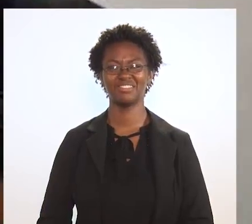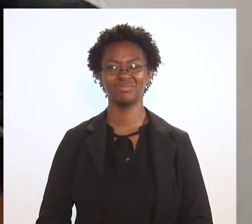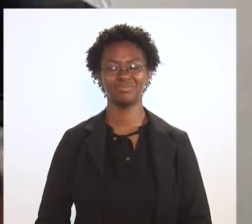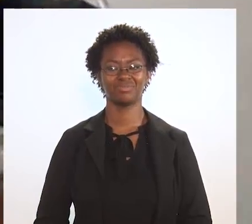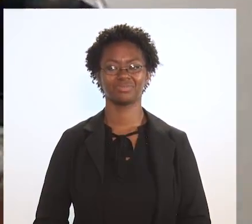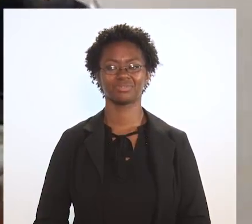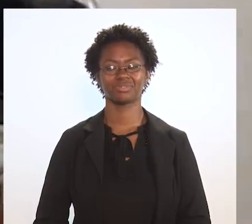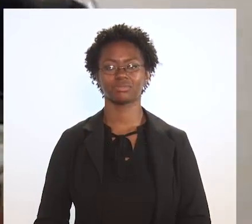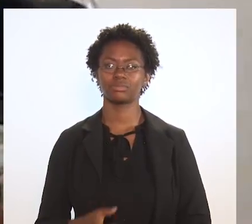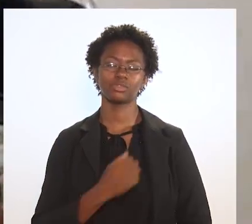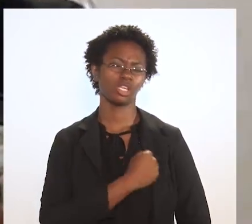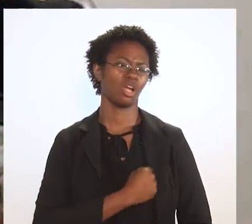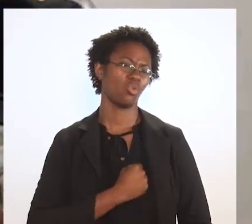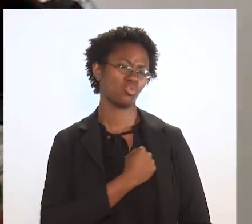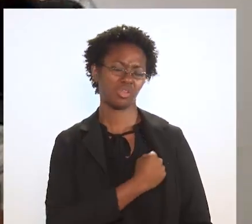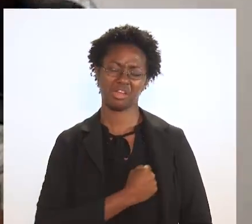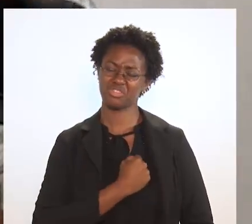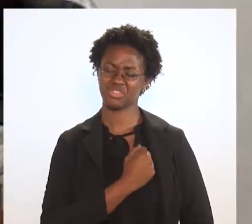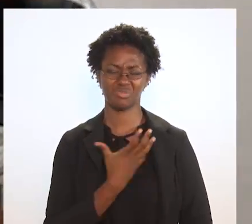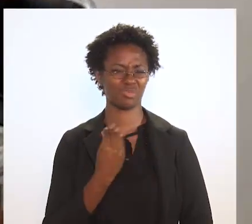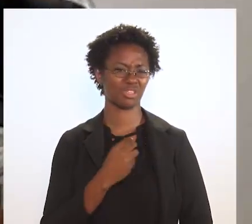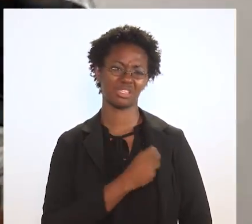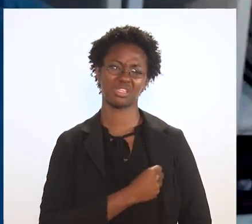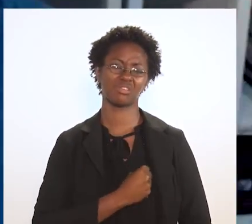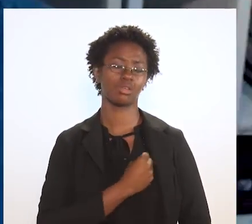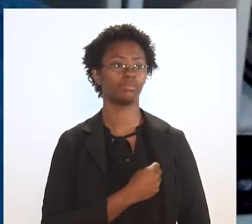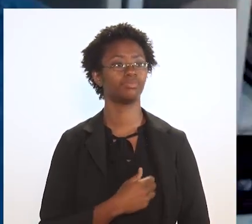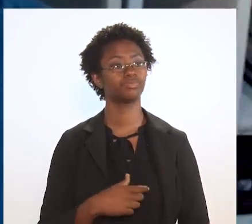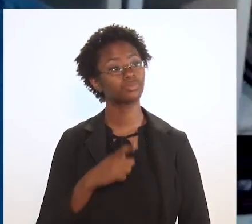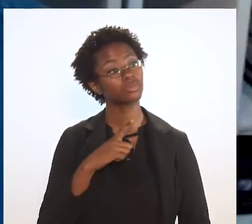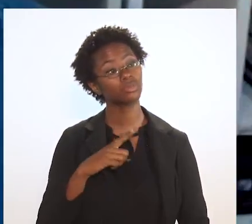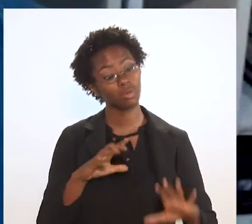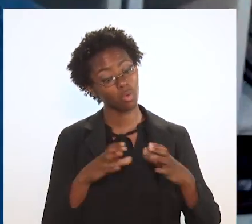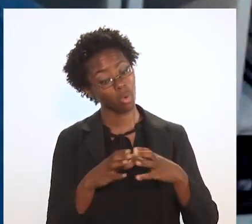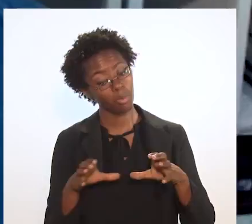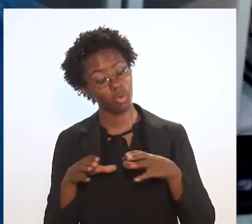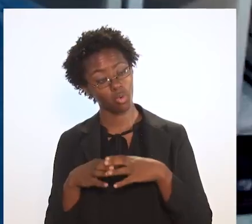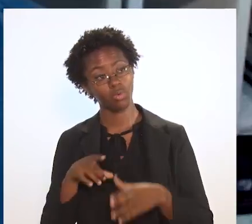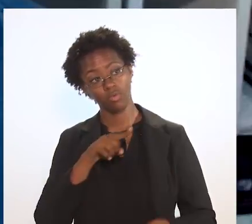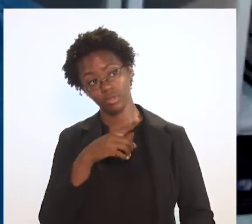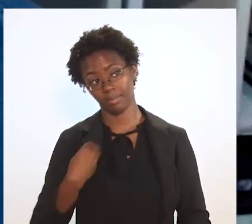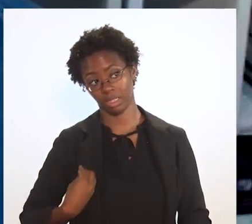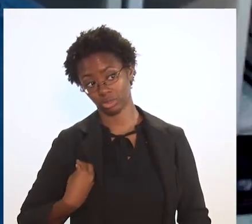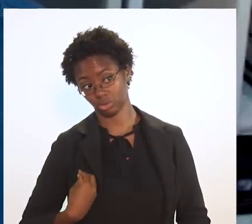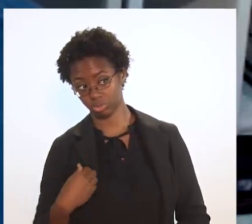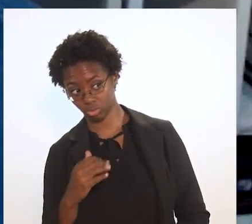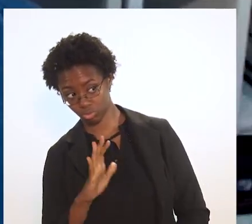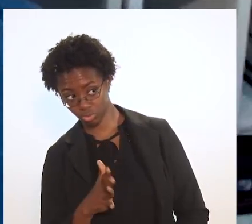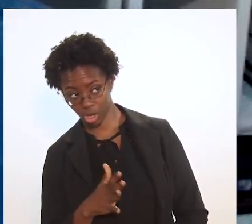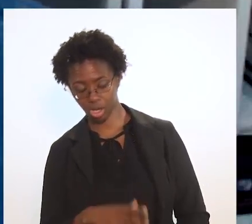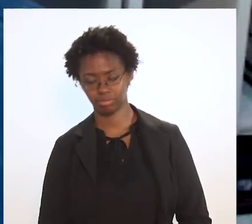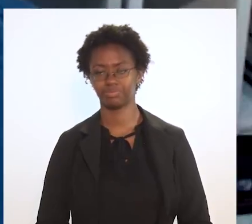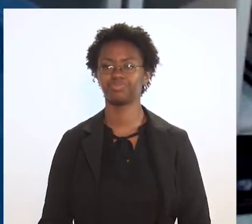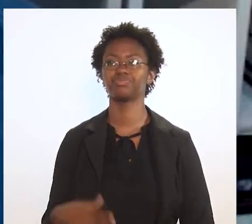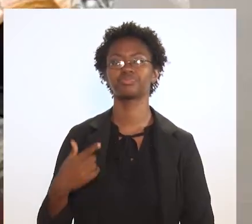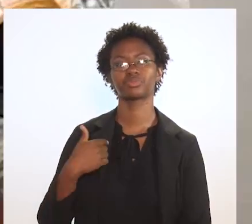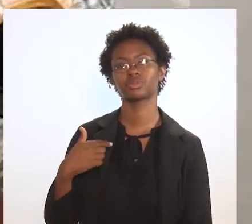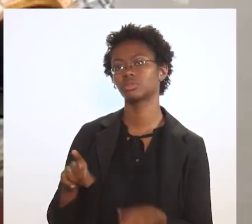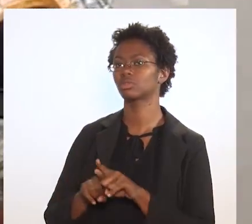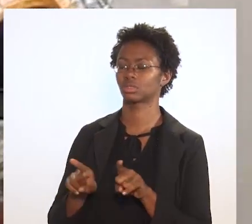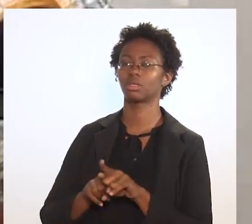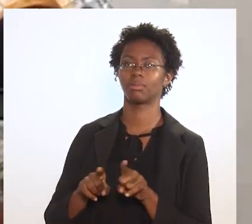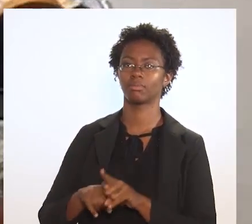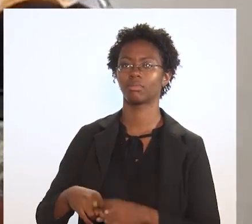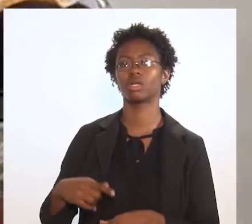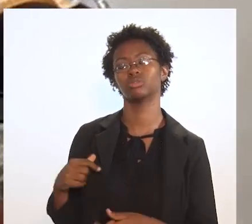Demais. Jovelina, muita saudade. Além dessas duas bandas, alguma outra que você participou, que te marcasse?